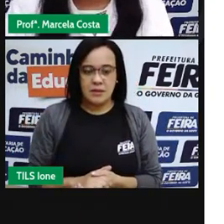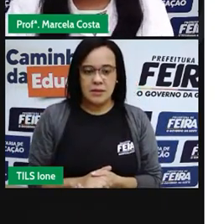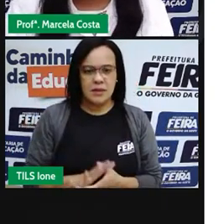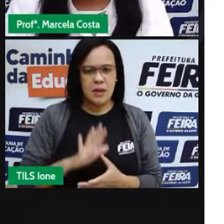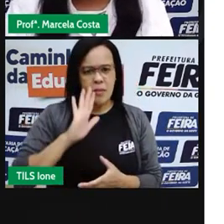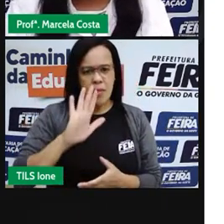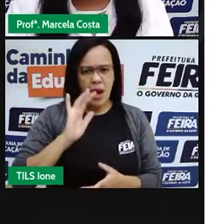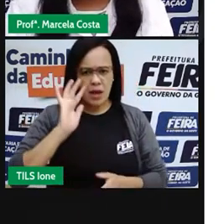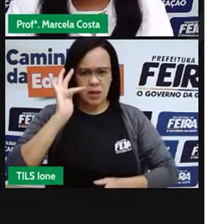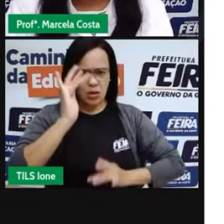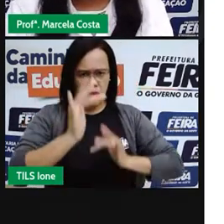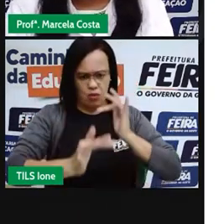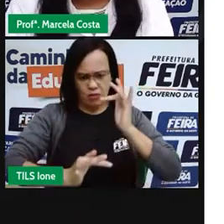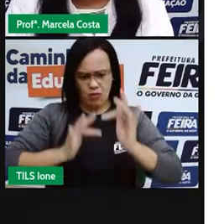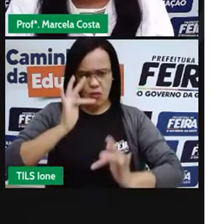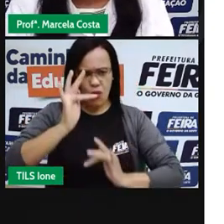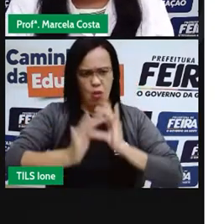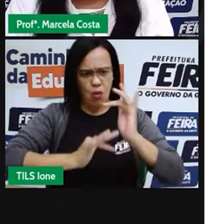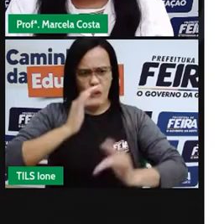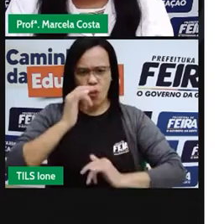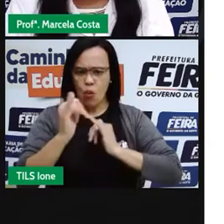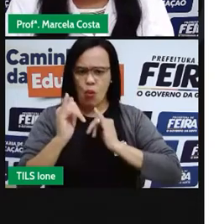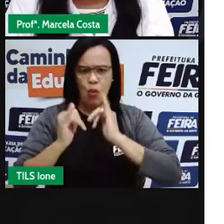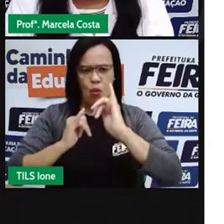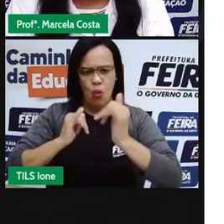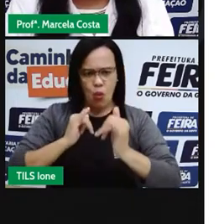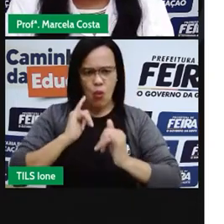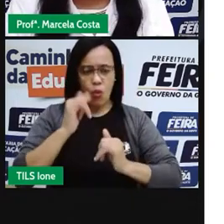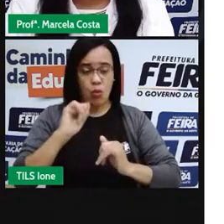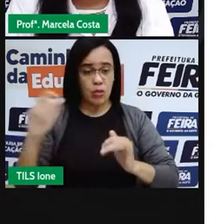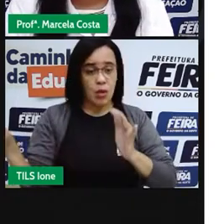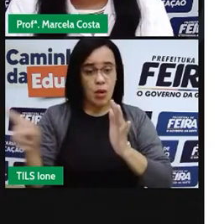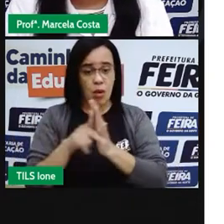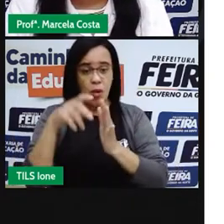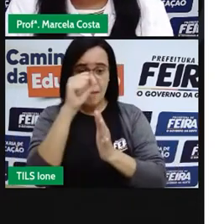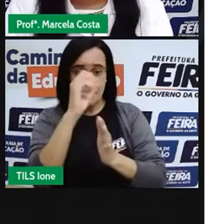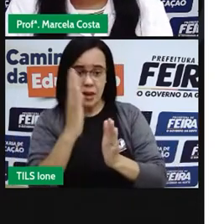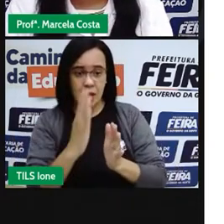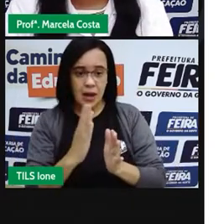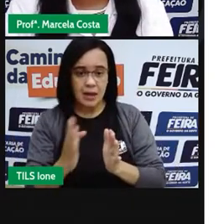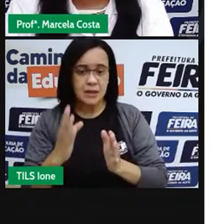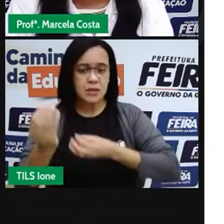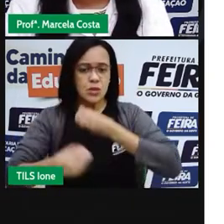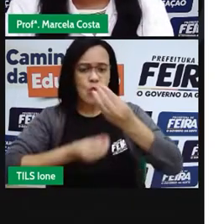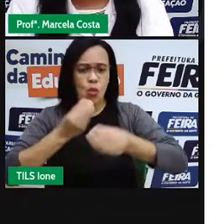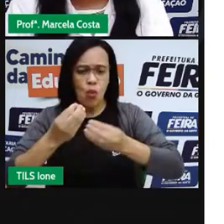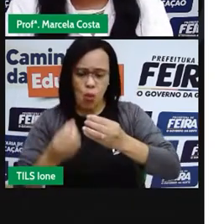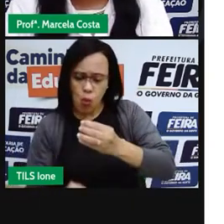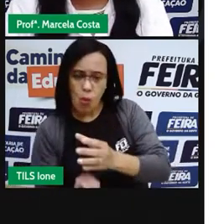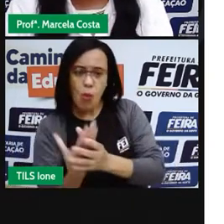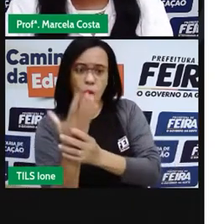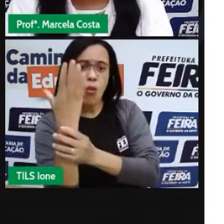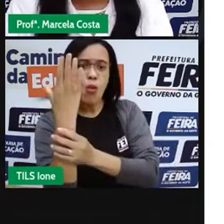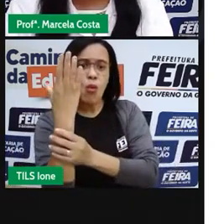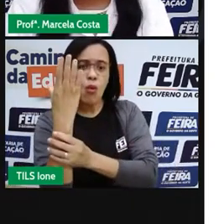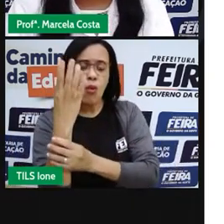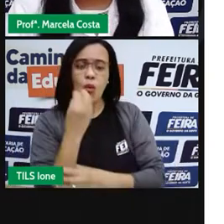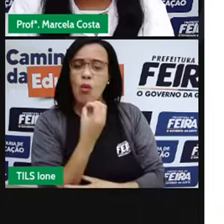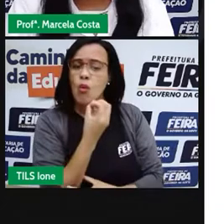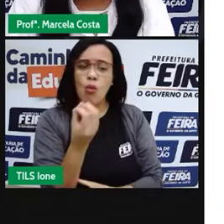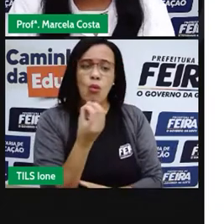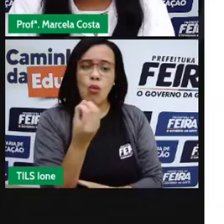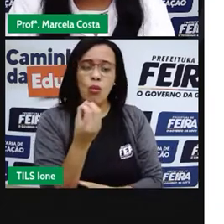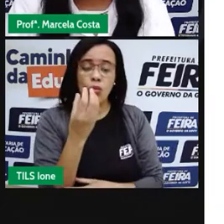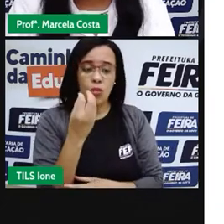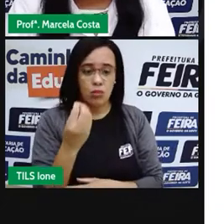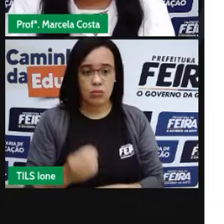das lendas brasileiras. Vejam aqui essa imagem que mostra para a gente alguns personagens de